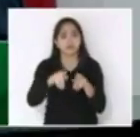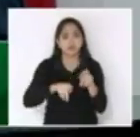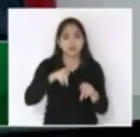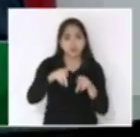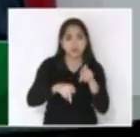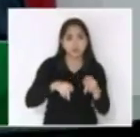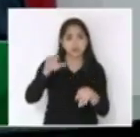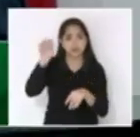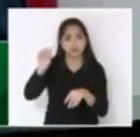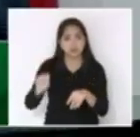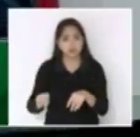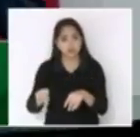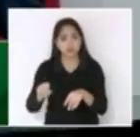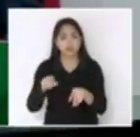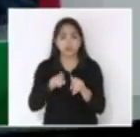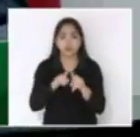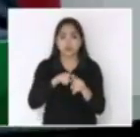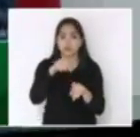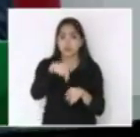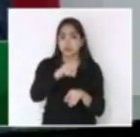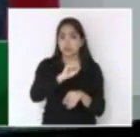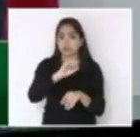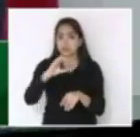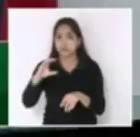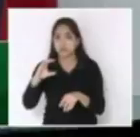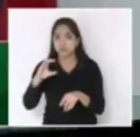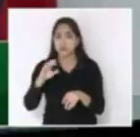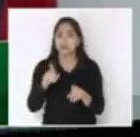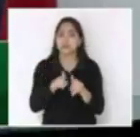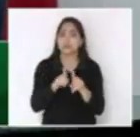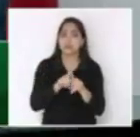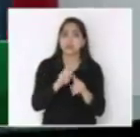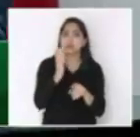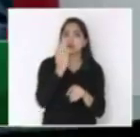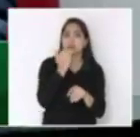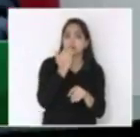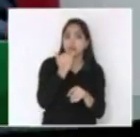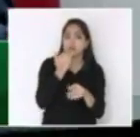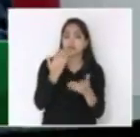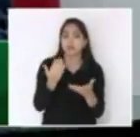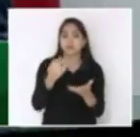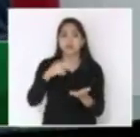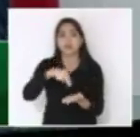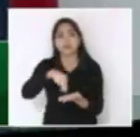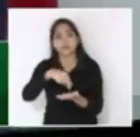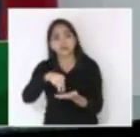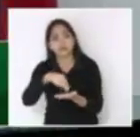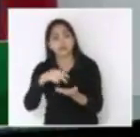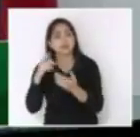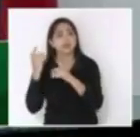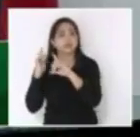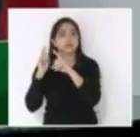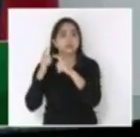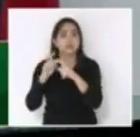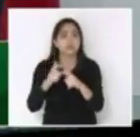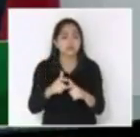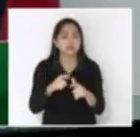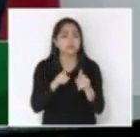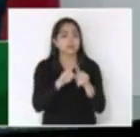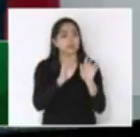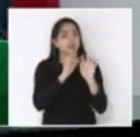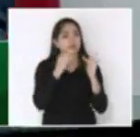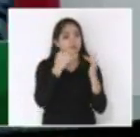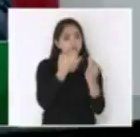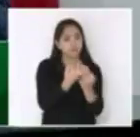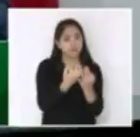sobretudo de Santa Catarina. No que diz respeito à gastronomia, à dança, às tradições sadias e da família, que